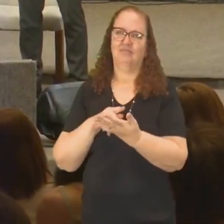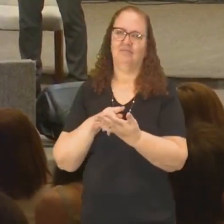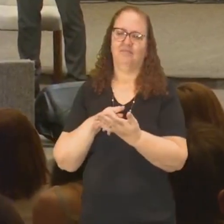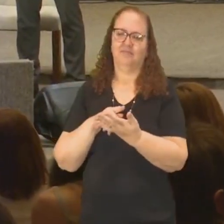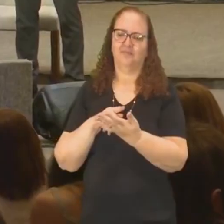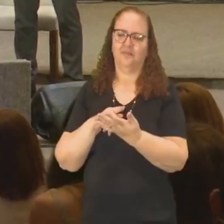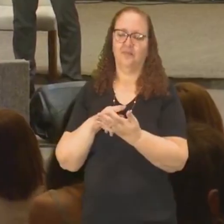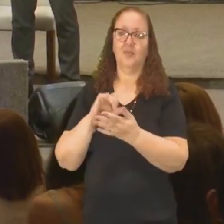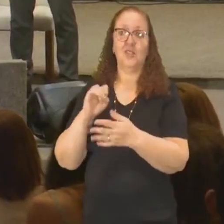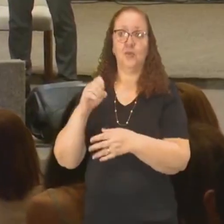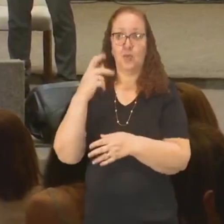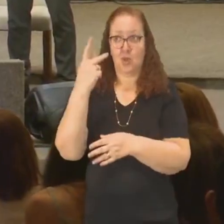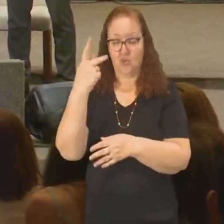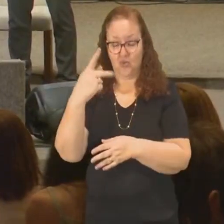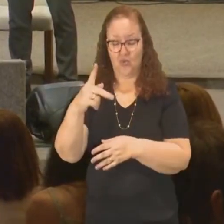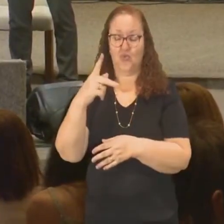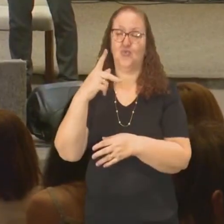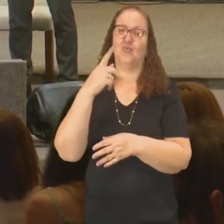Se for o seu desejo,